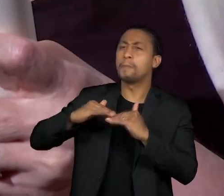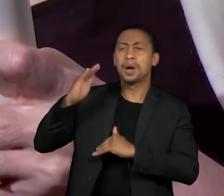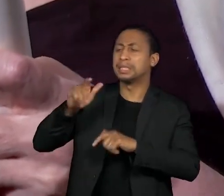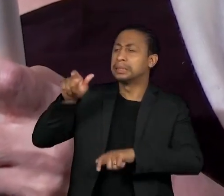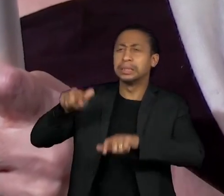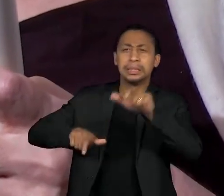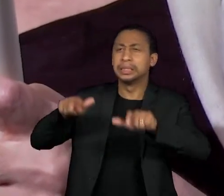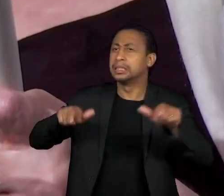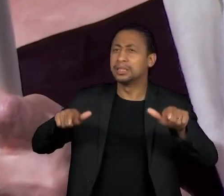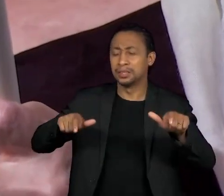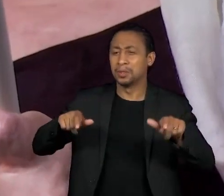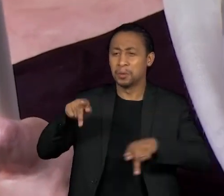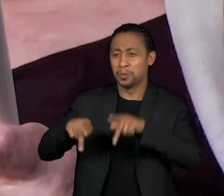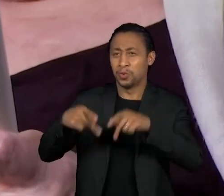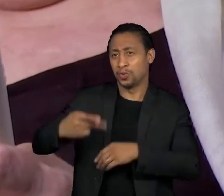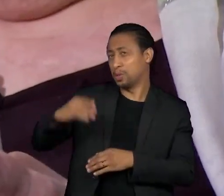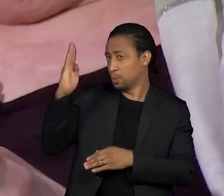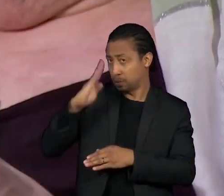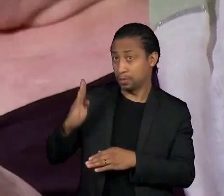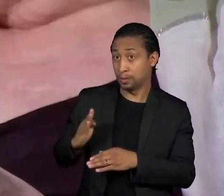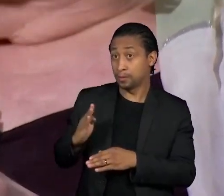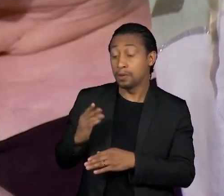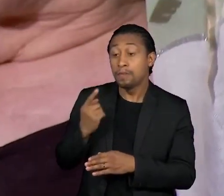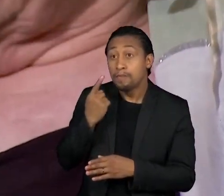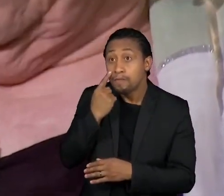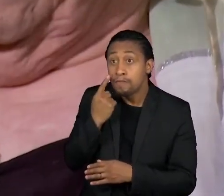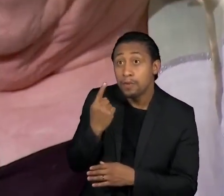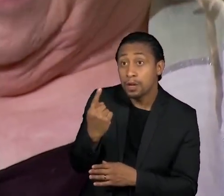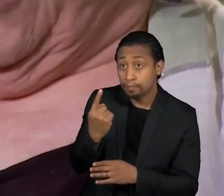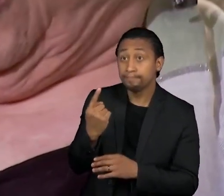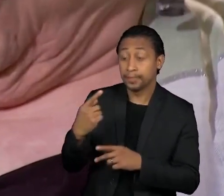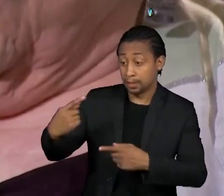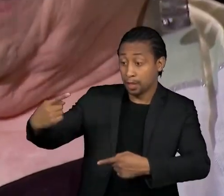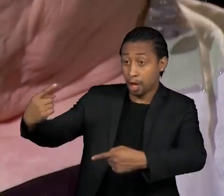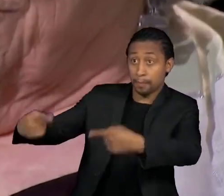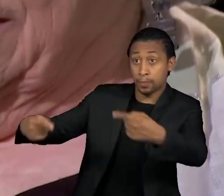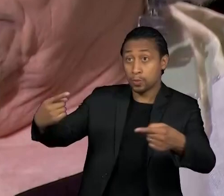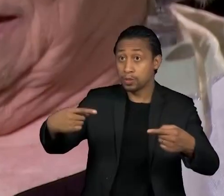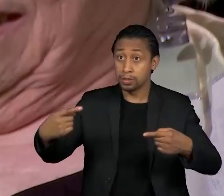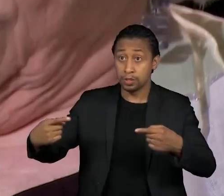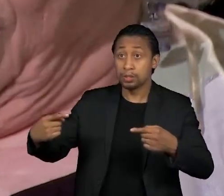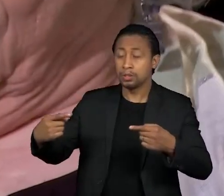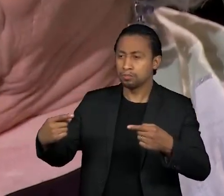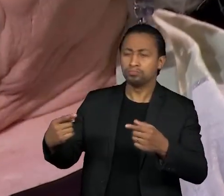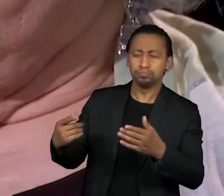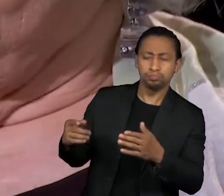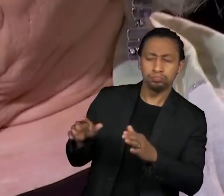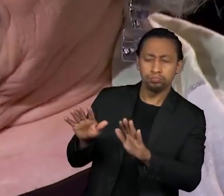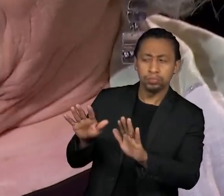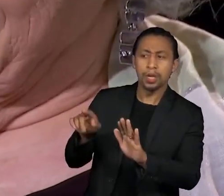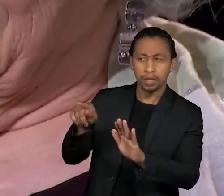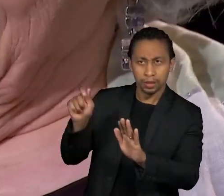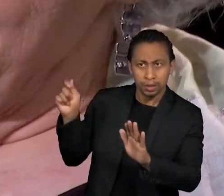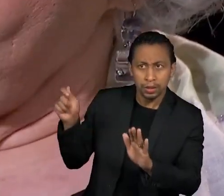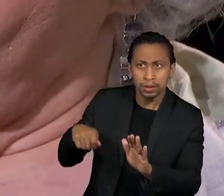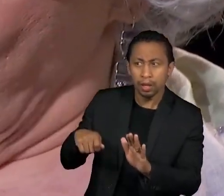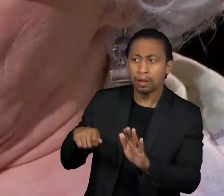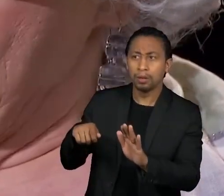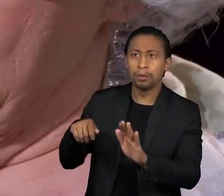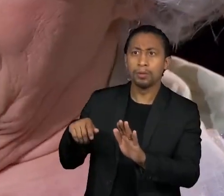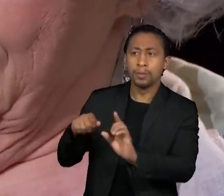brasileiros vejam na política uma via pela qual a sociedade